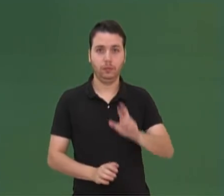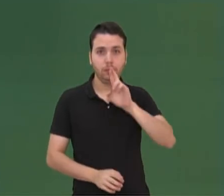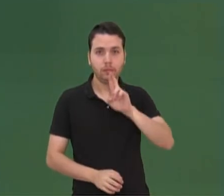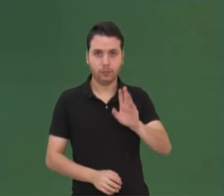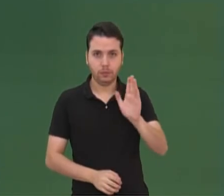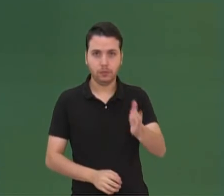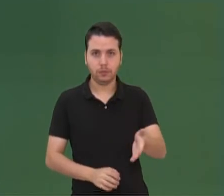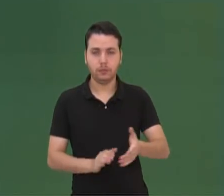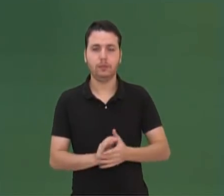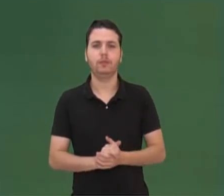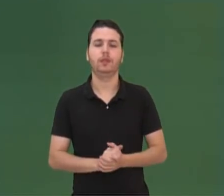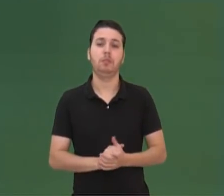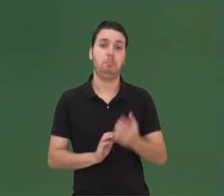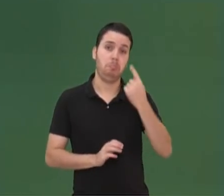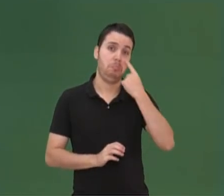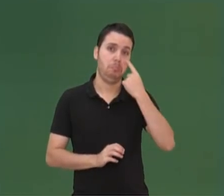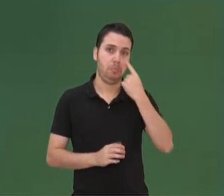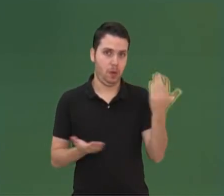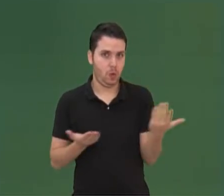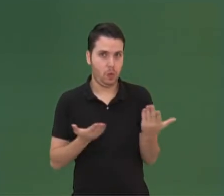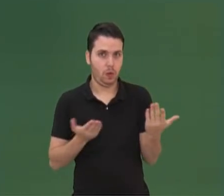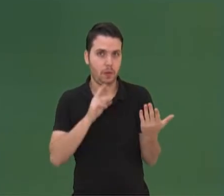Respondeu? Vamos conferir então?